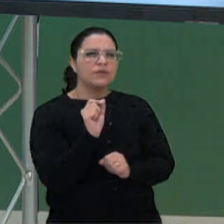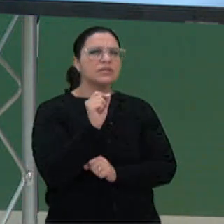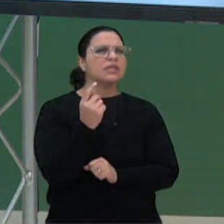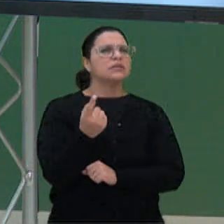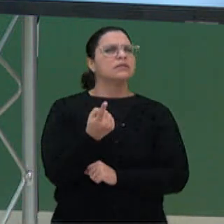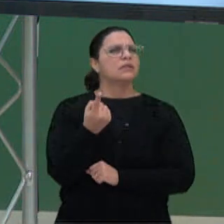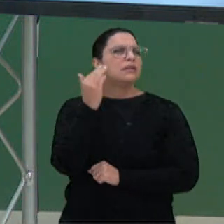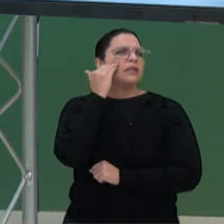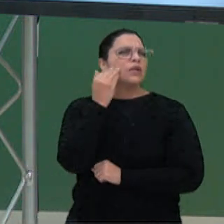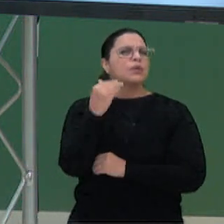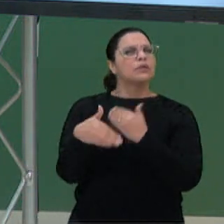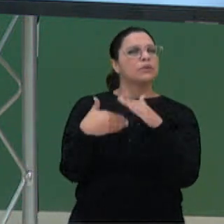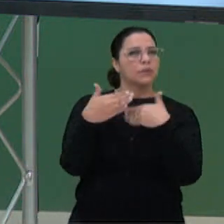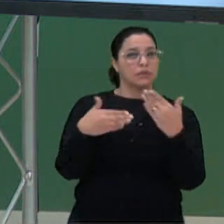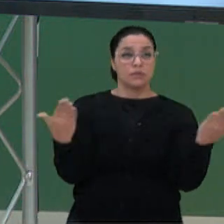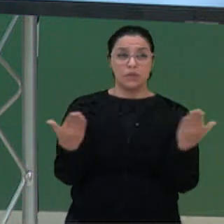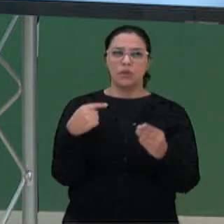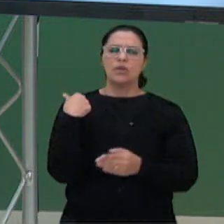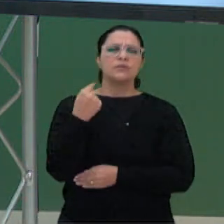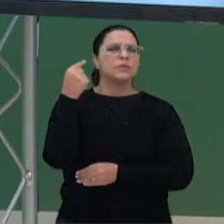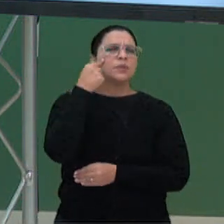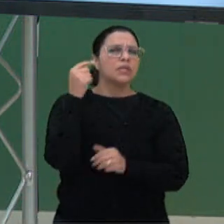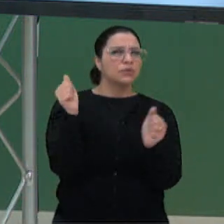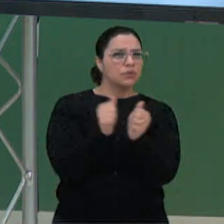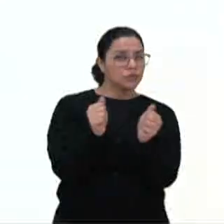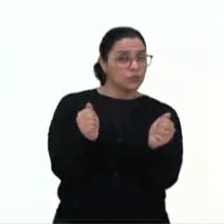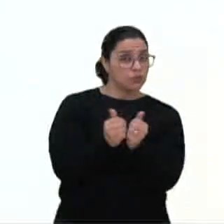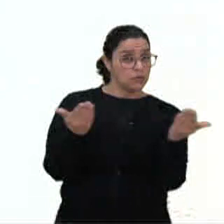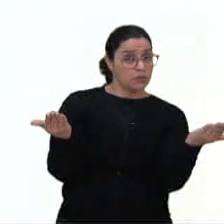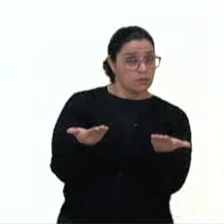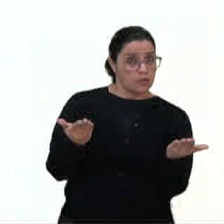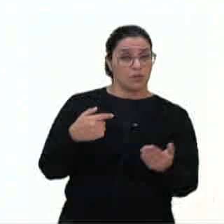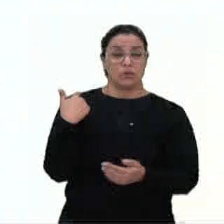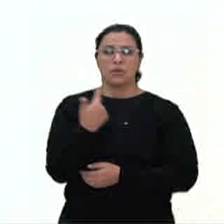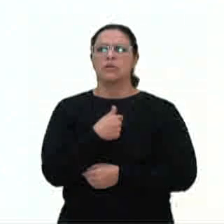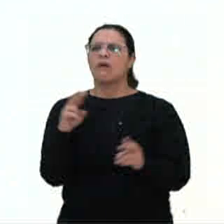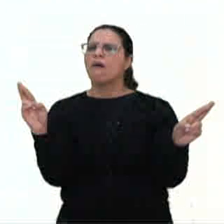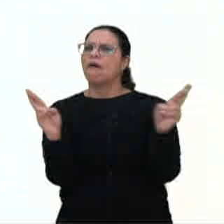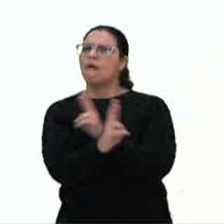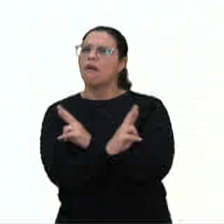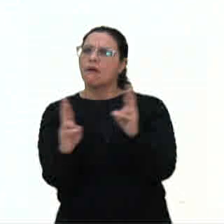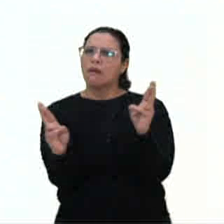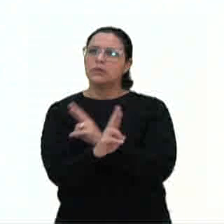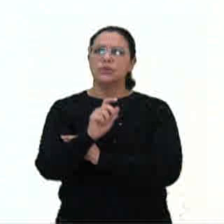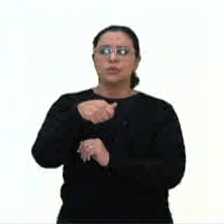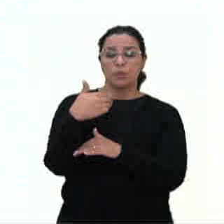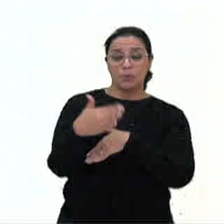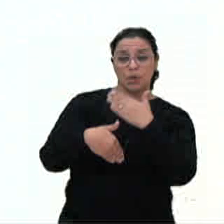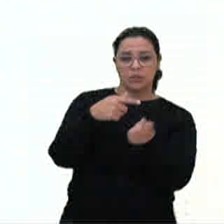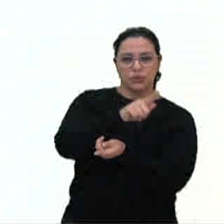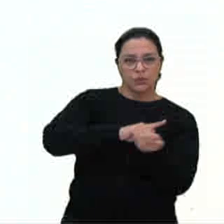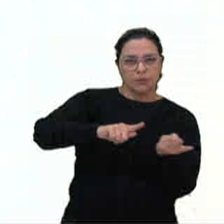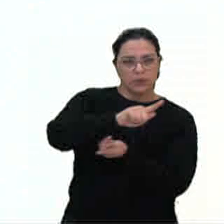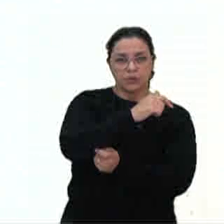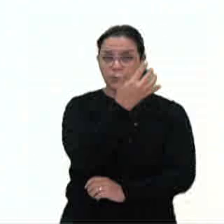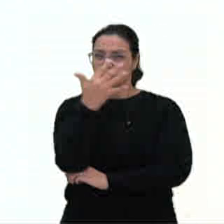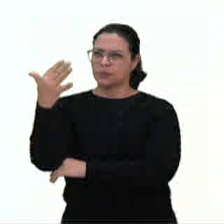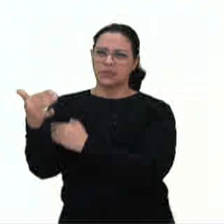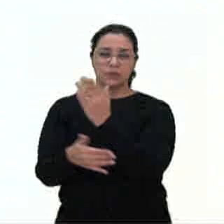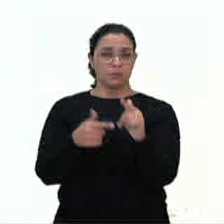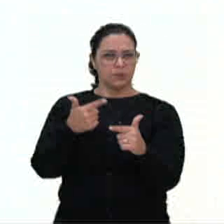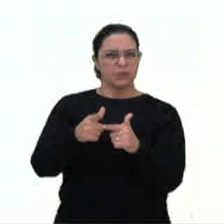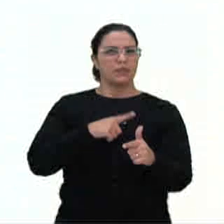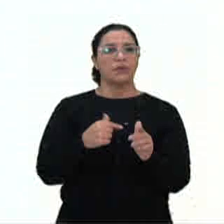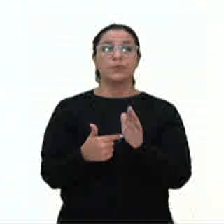vocês tiram desse processo. Então vamos pensar juntos ali. O que nós temos de relação do processo de globalização com impactos ambientais?